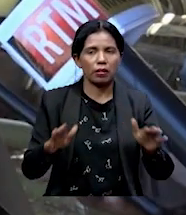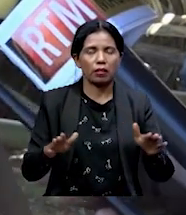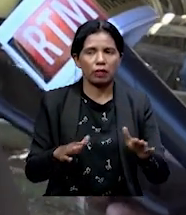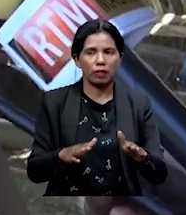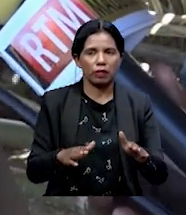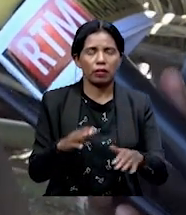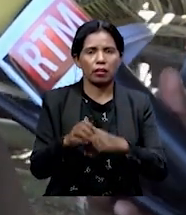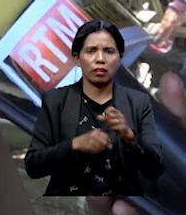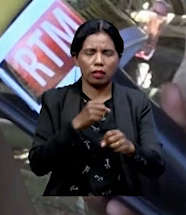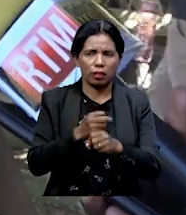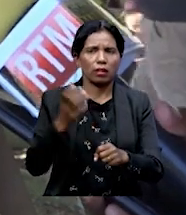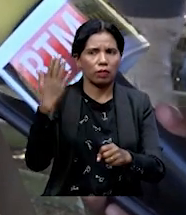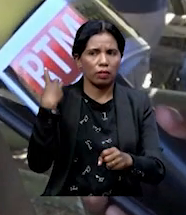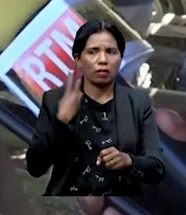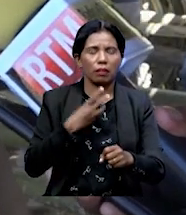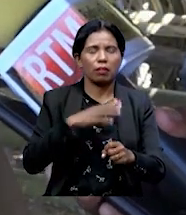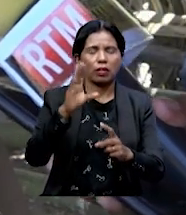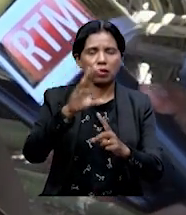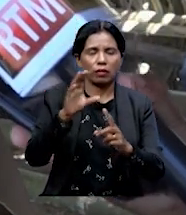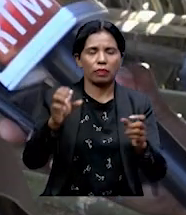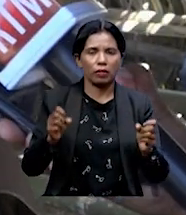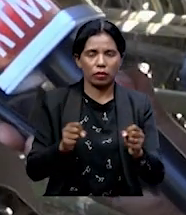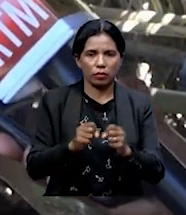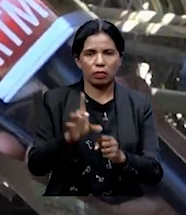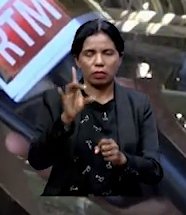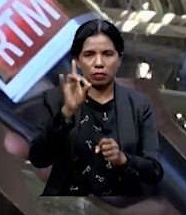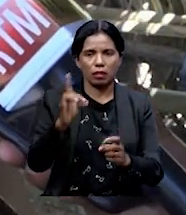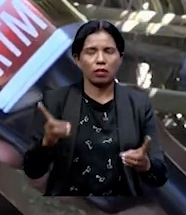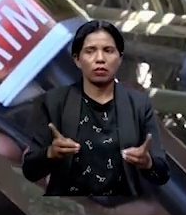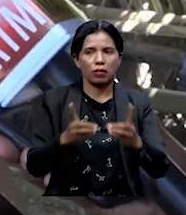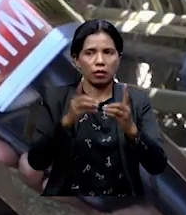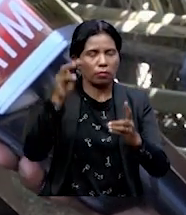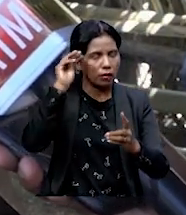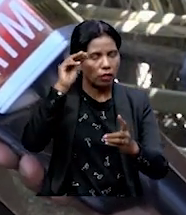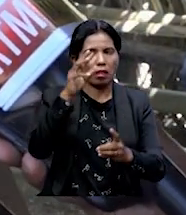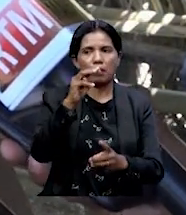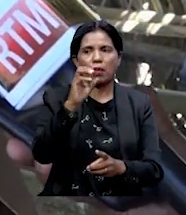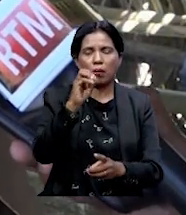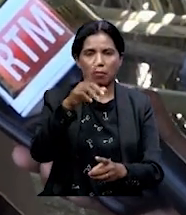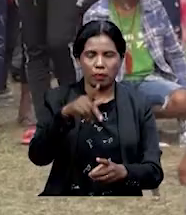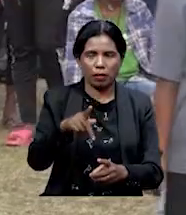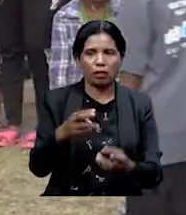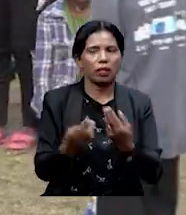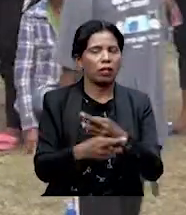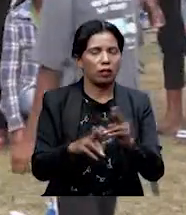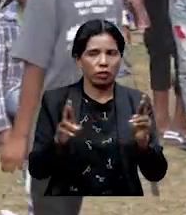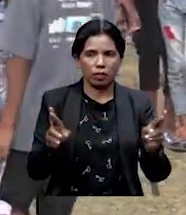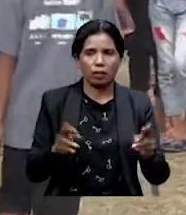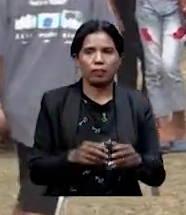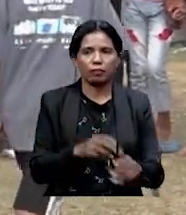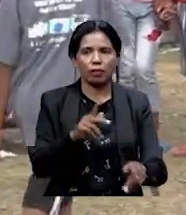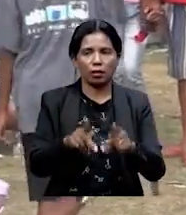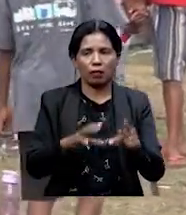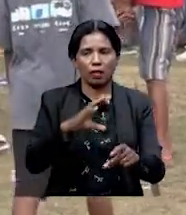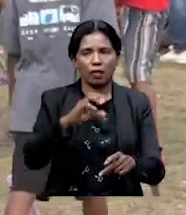tinang uluk ba amisif suku naíulo ba suru assessor do Ministério de Obras Públicas, mas não é resultado. Comunidade